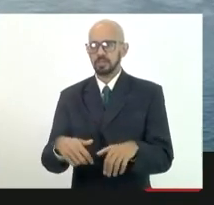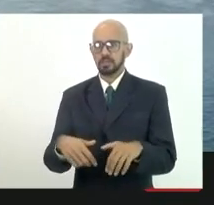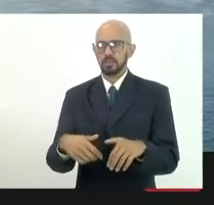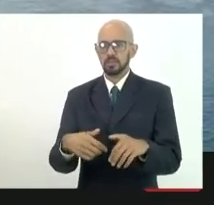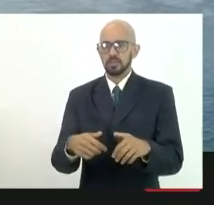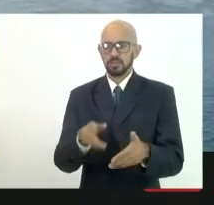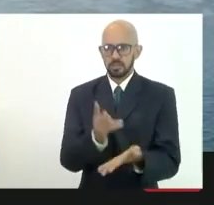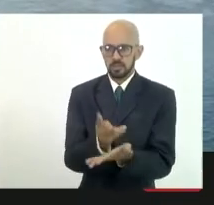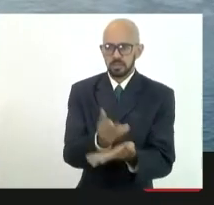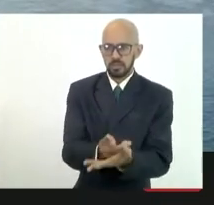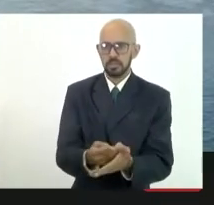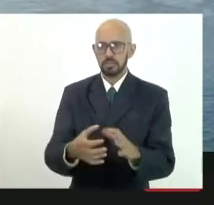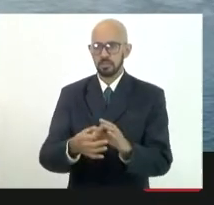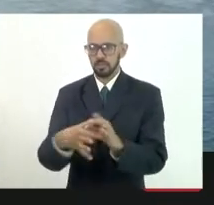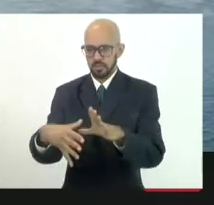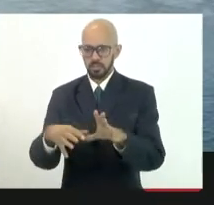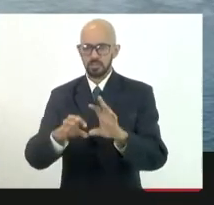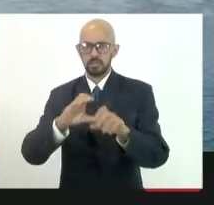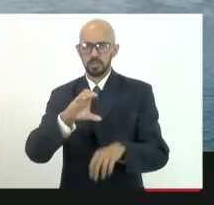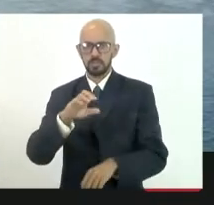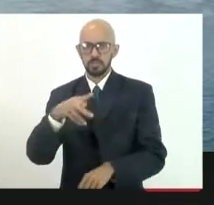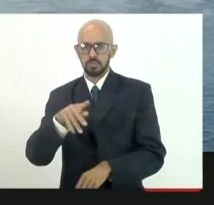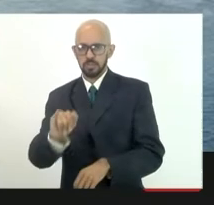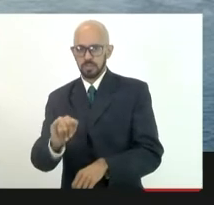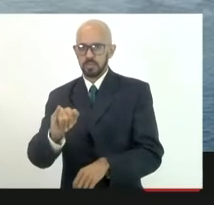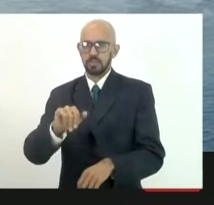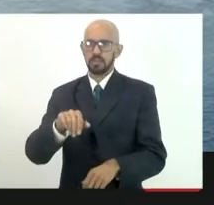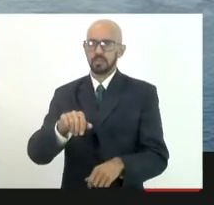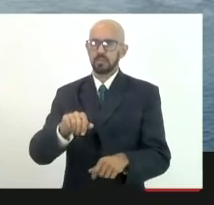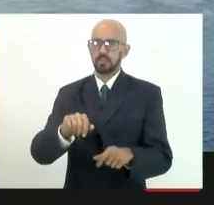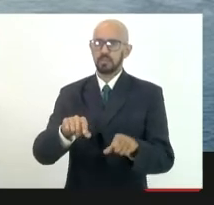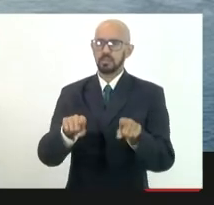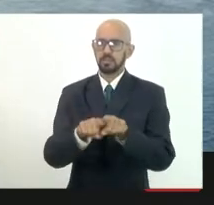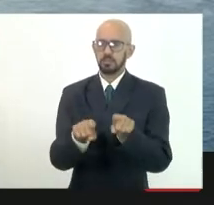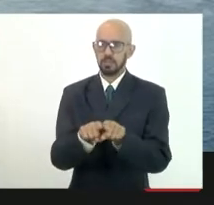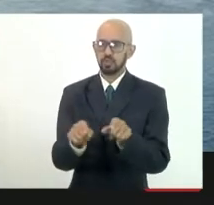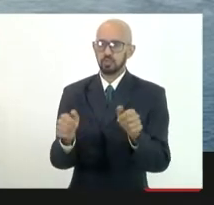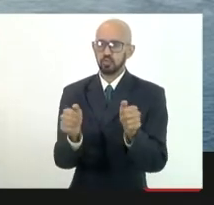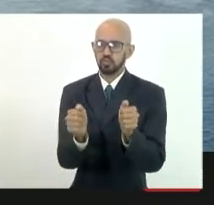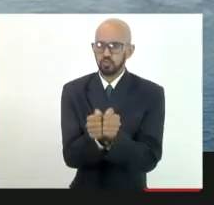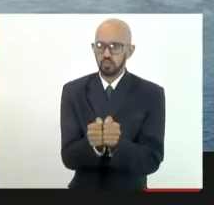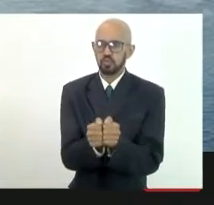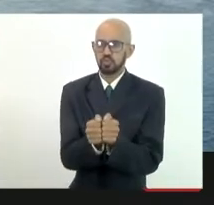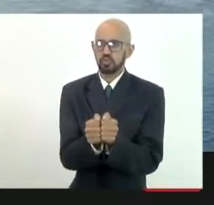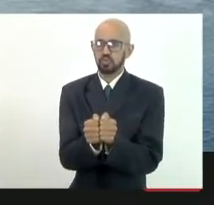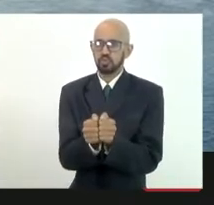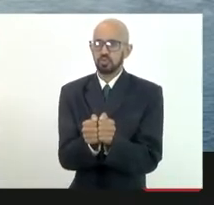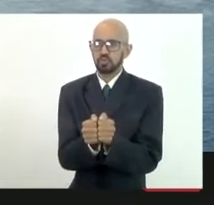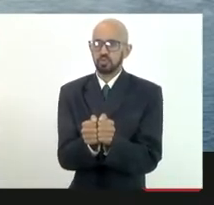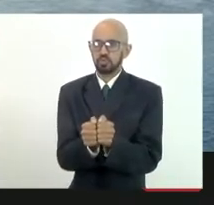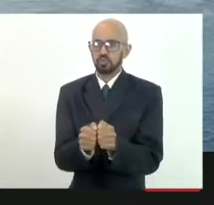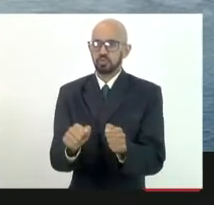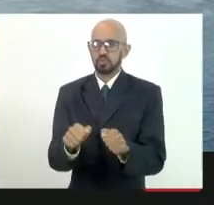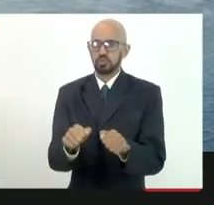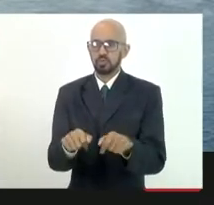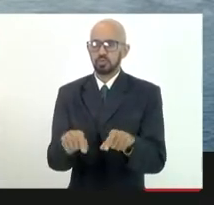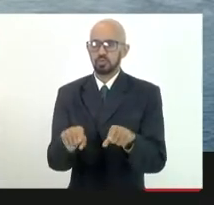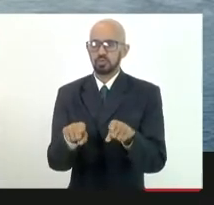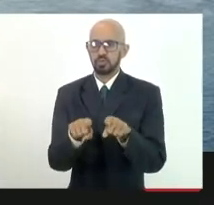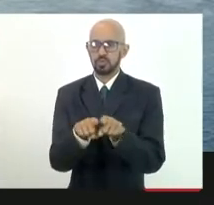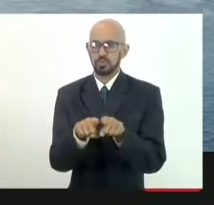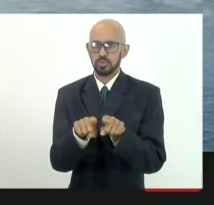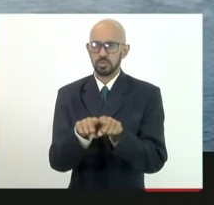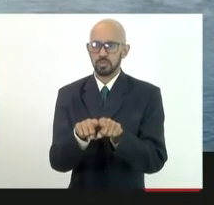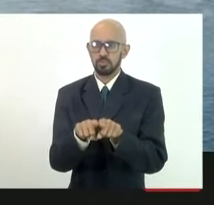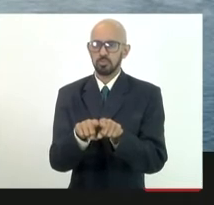disposição dessa CPI, ouvindo todos, construindo juntos. A gente vai encontrar uma saída, uma solução, construindo